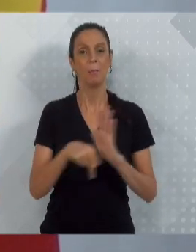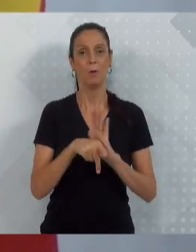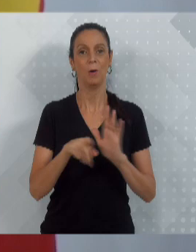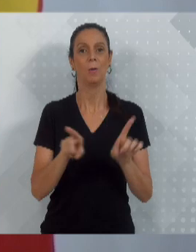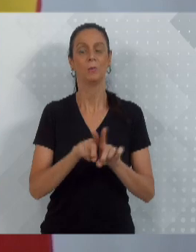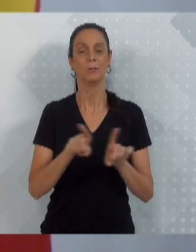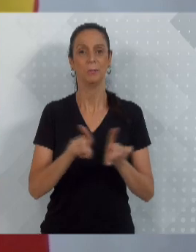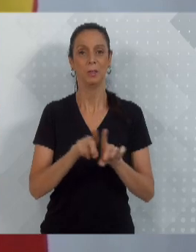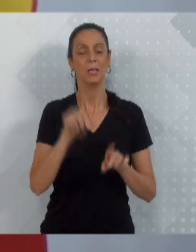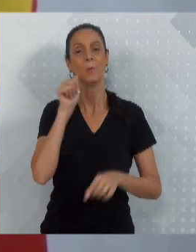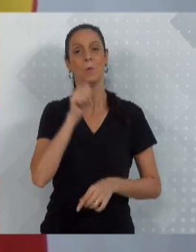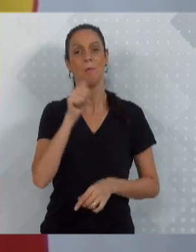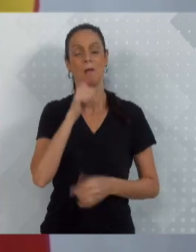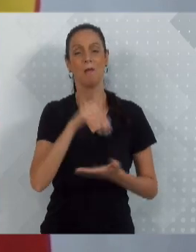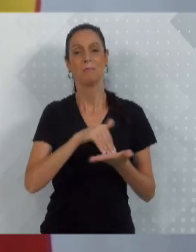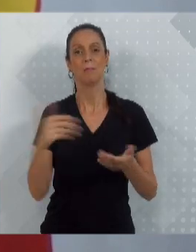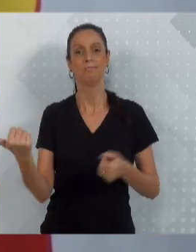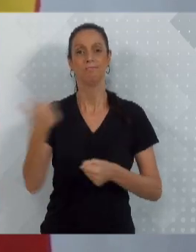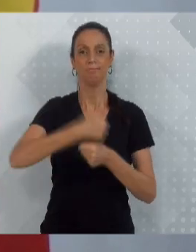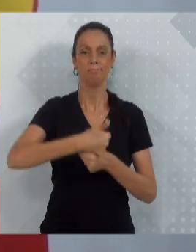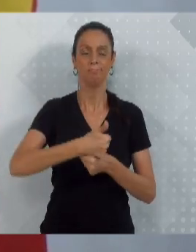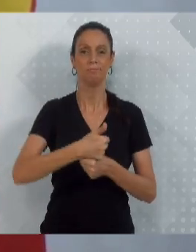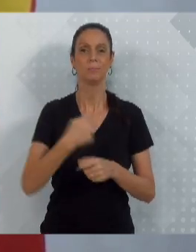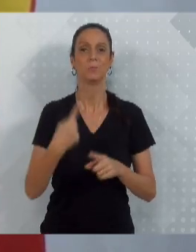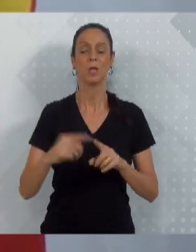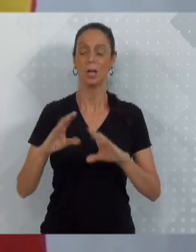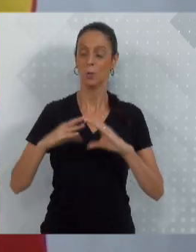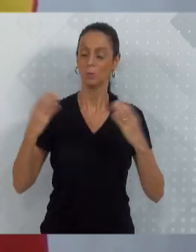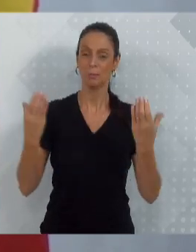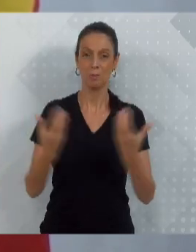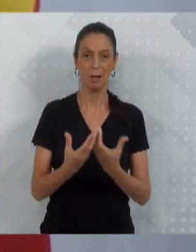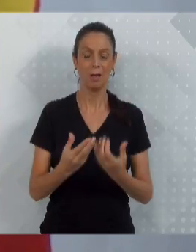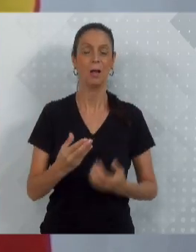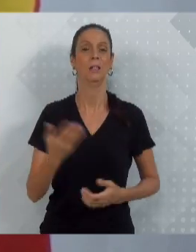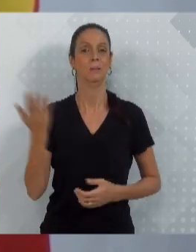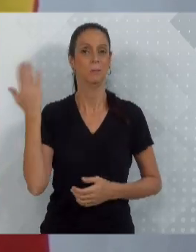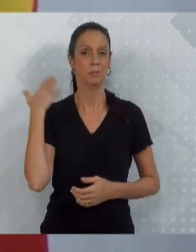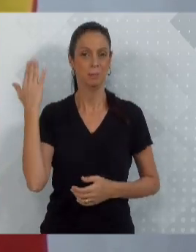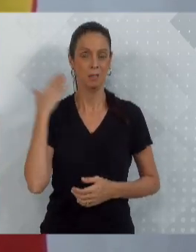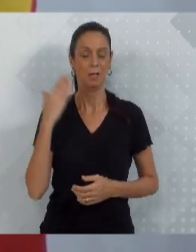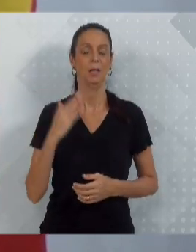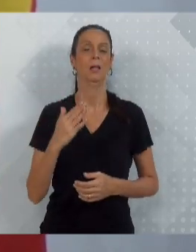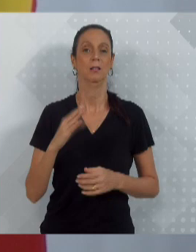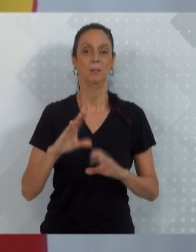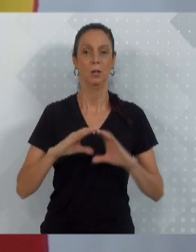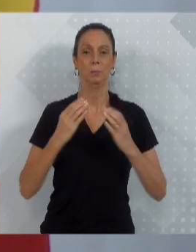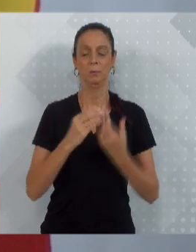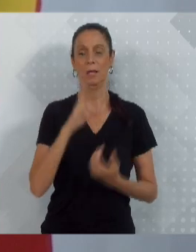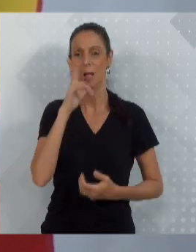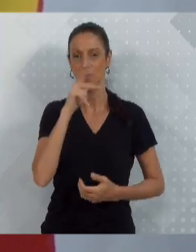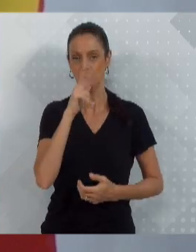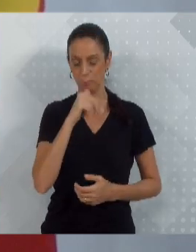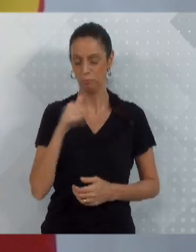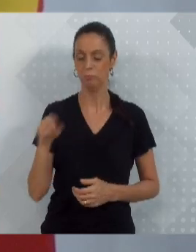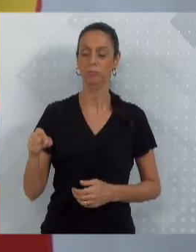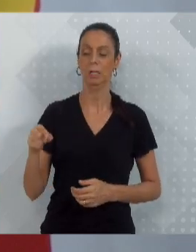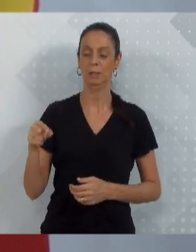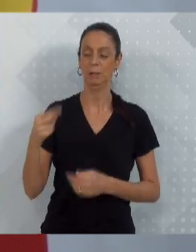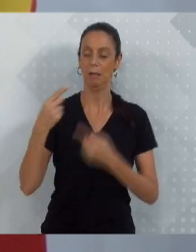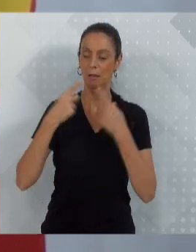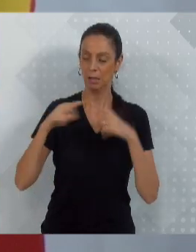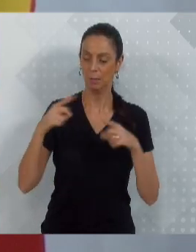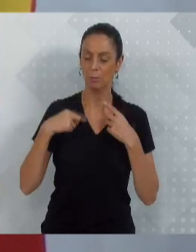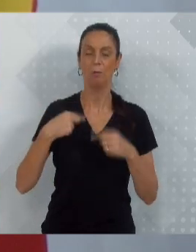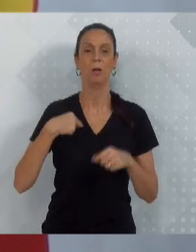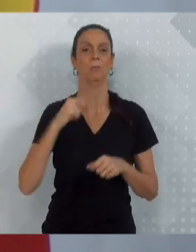está substituindo, porque quando recebemos da comunidade da Água Verde a reclamação no final de semana, logo mandei mensagem e a